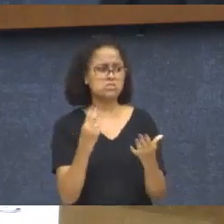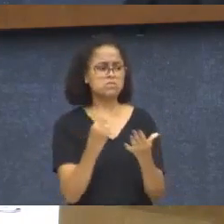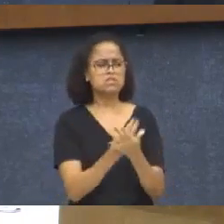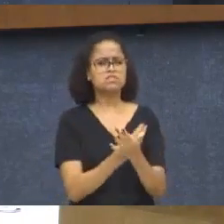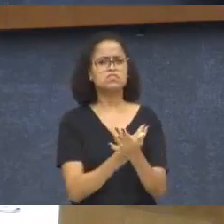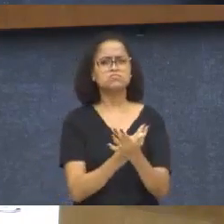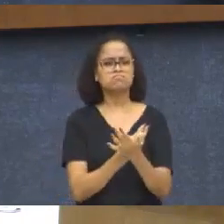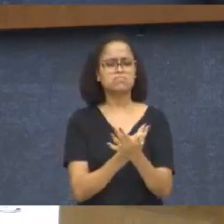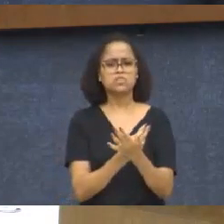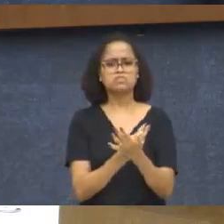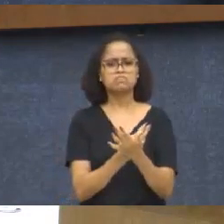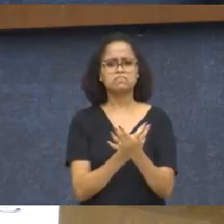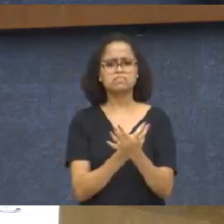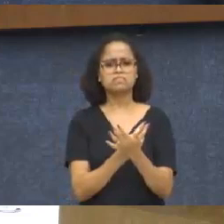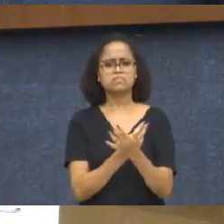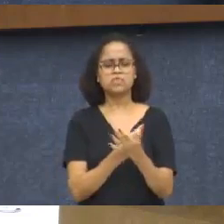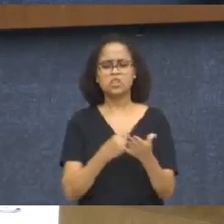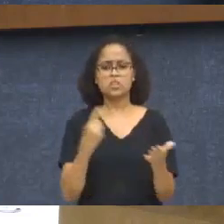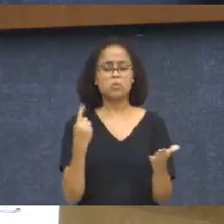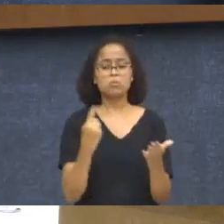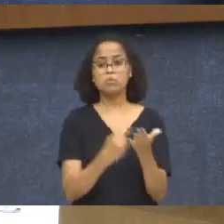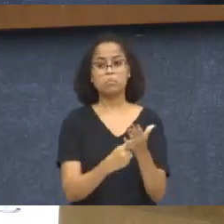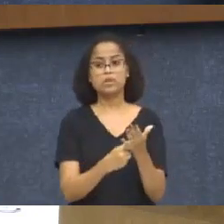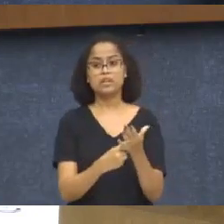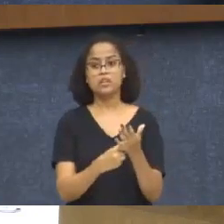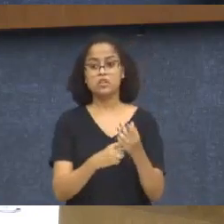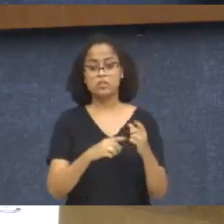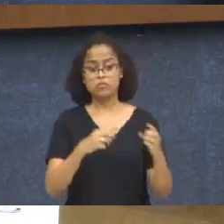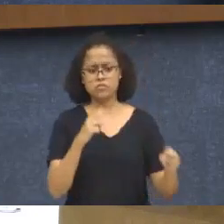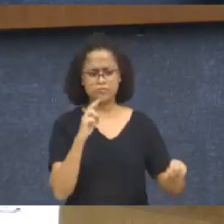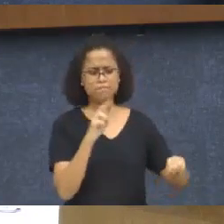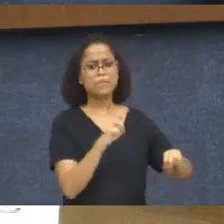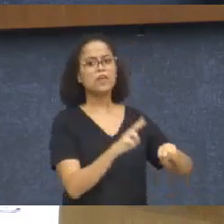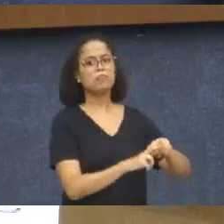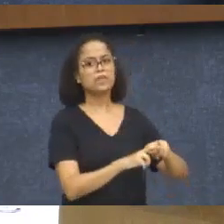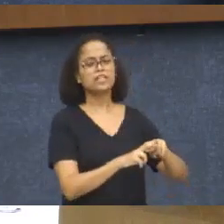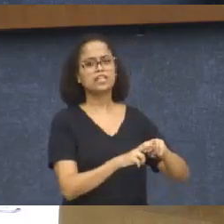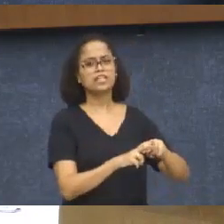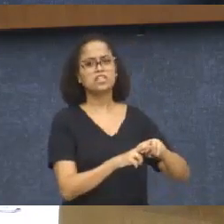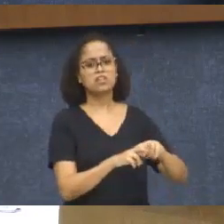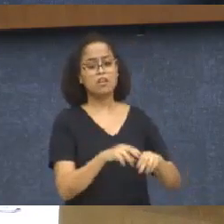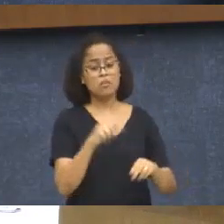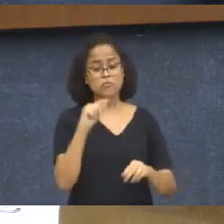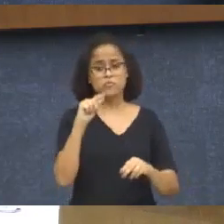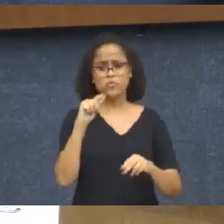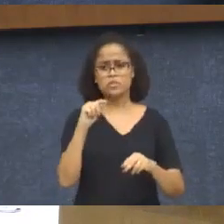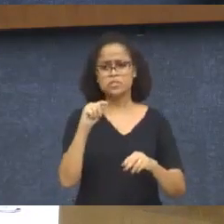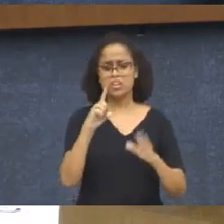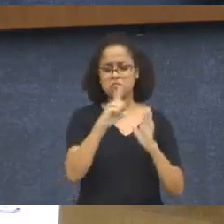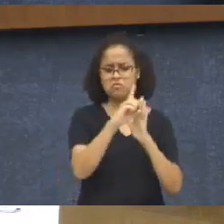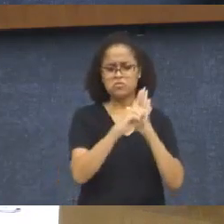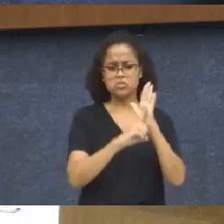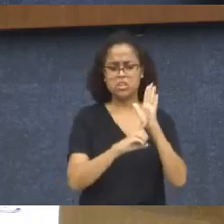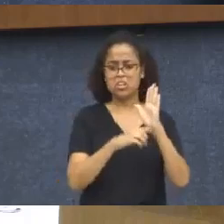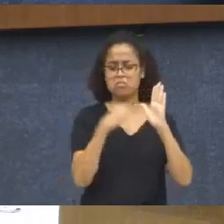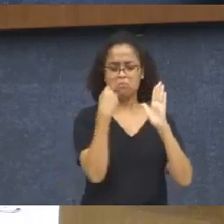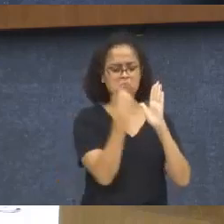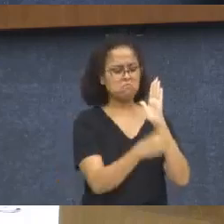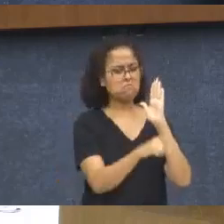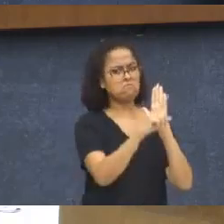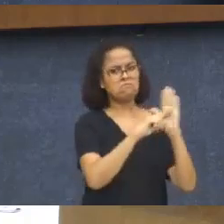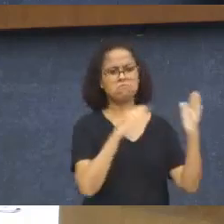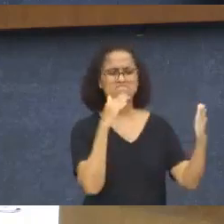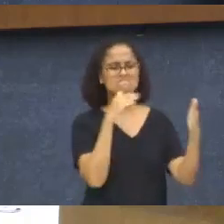Brasil, imediatamente você é preso, você vai ter todos os seus direitos cerceados, não